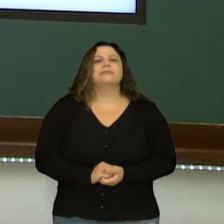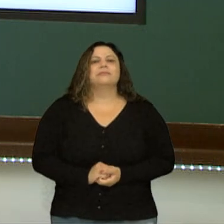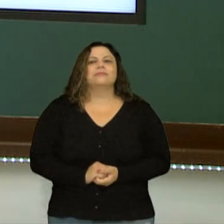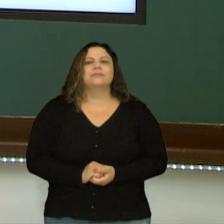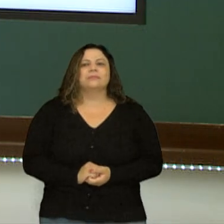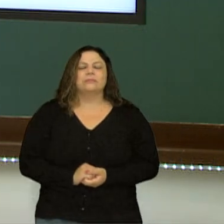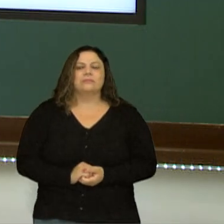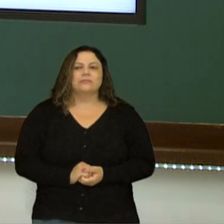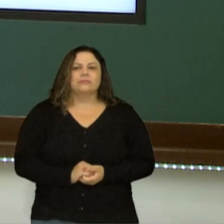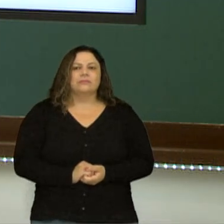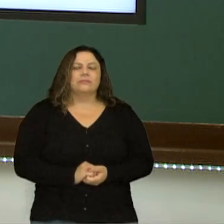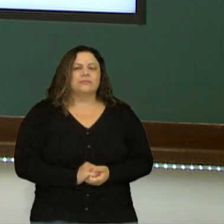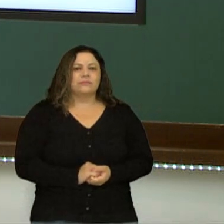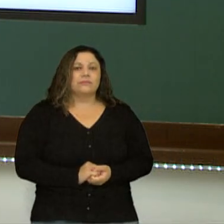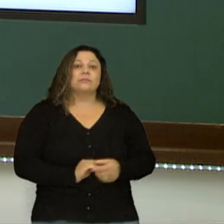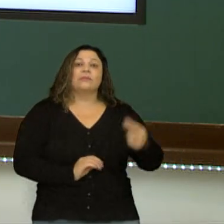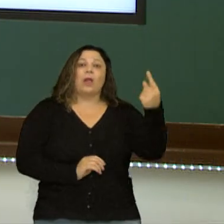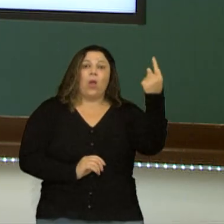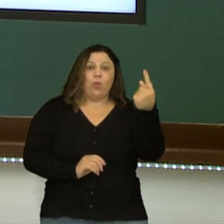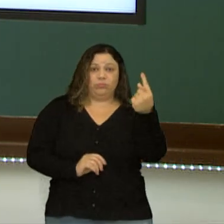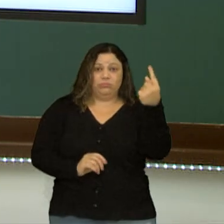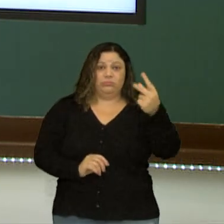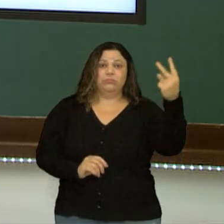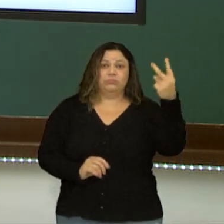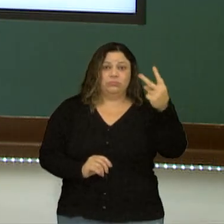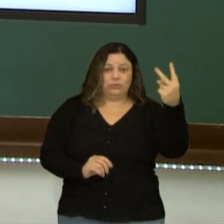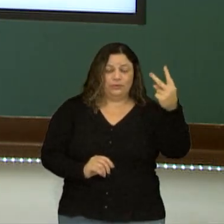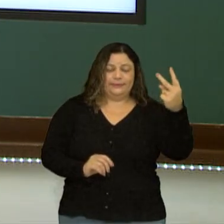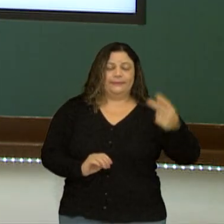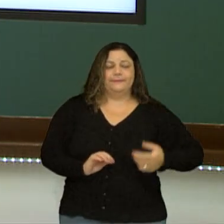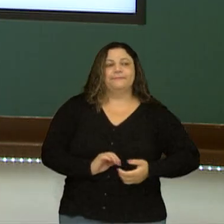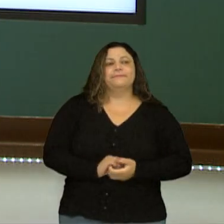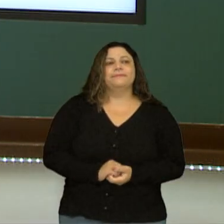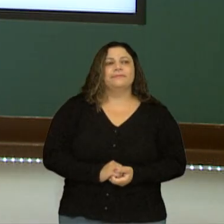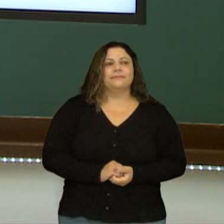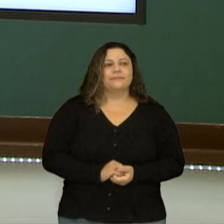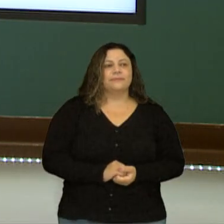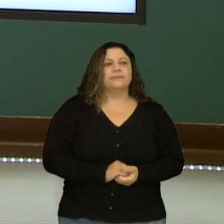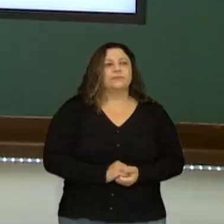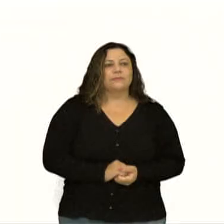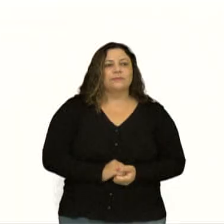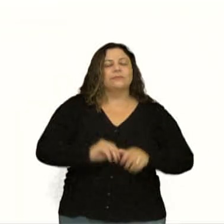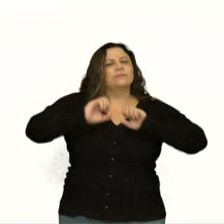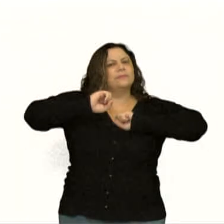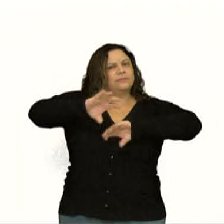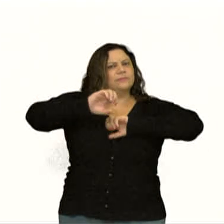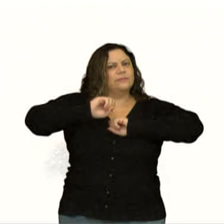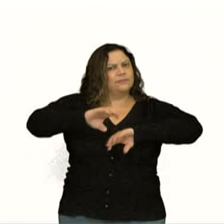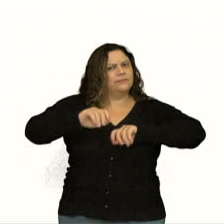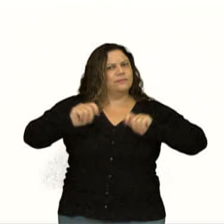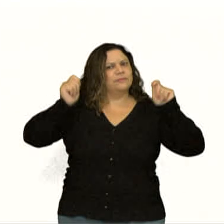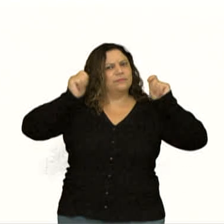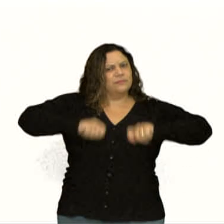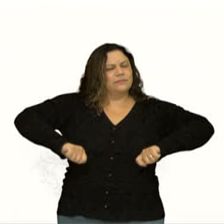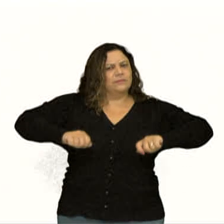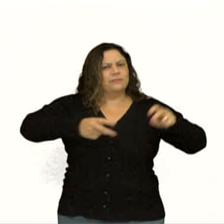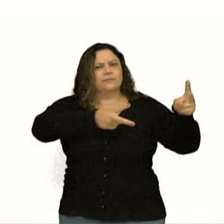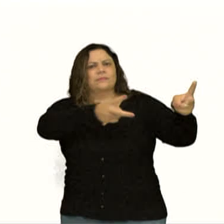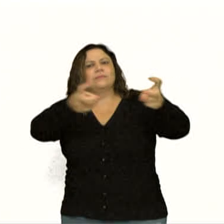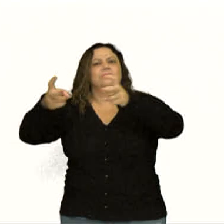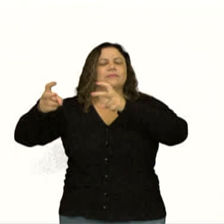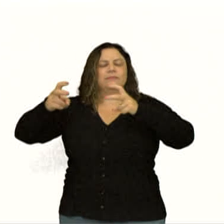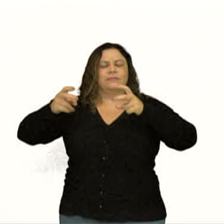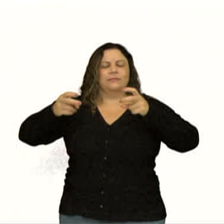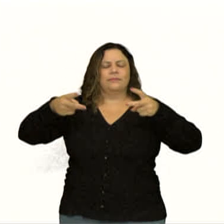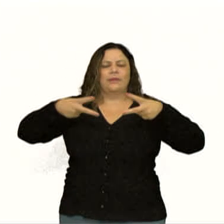Olha o 2, perceberam? 1, 2, viram como o artigo não é só ele? A educação deve visar a plena expansão da personalidade humana